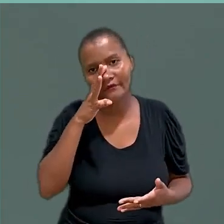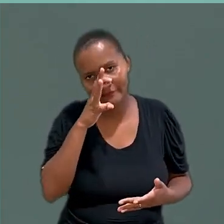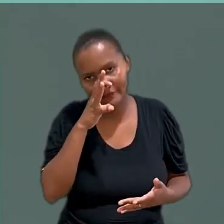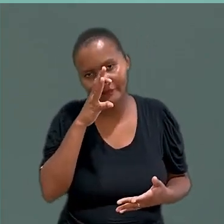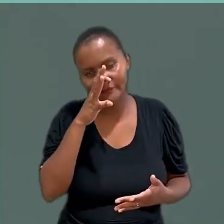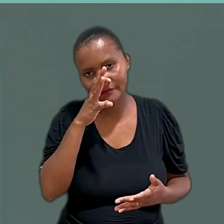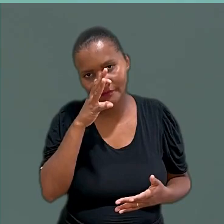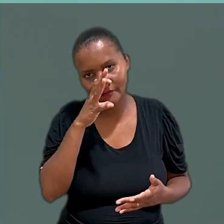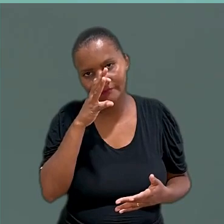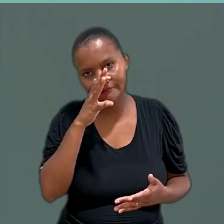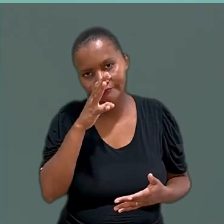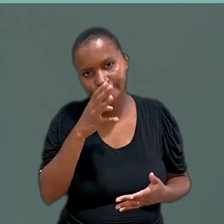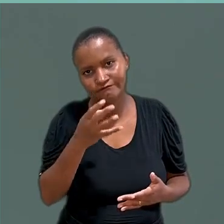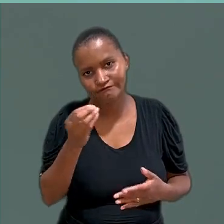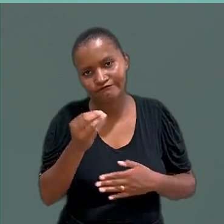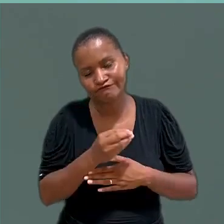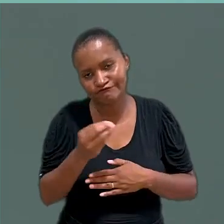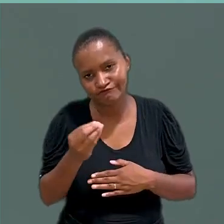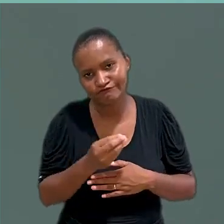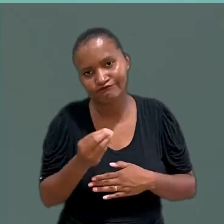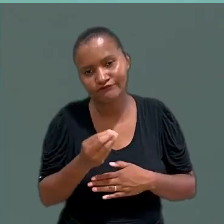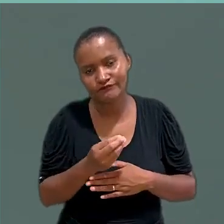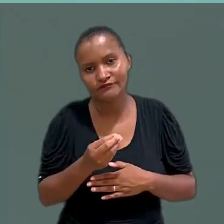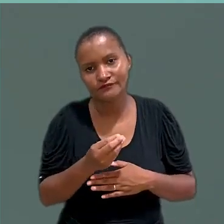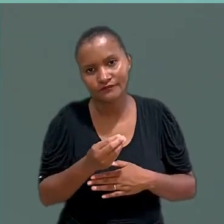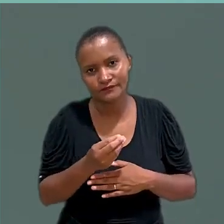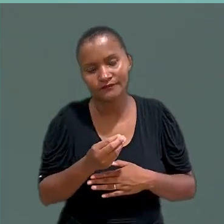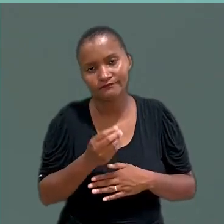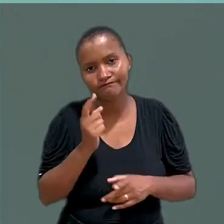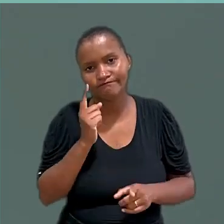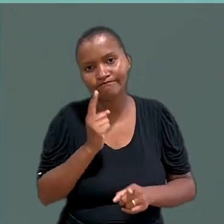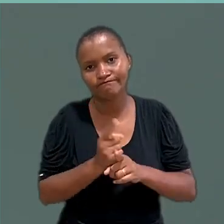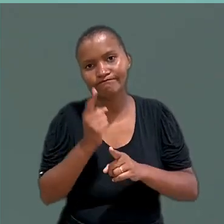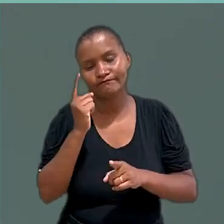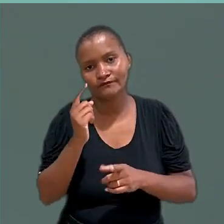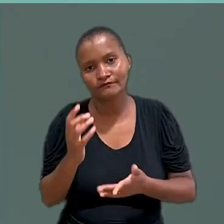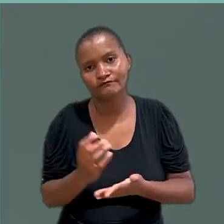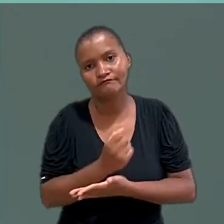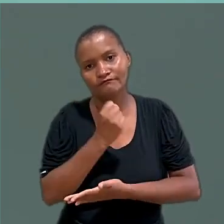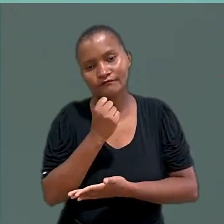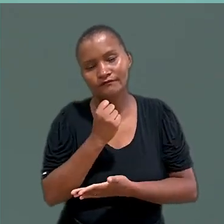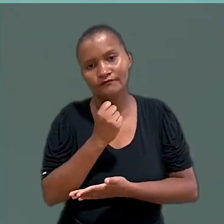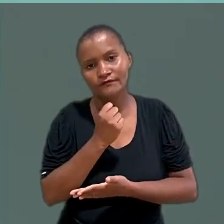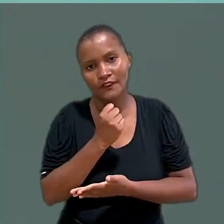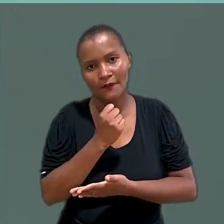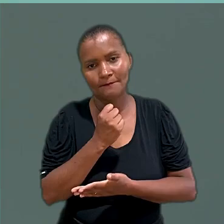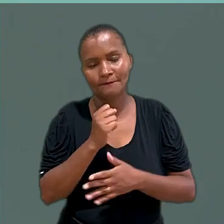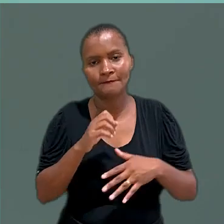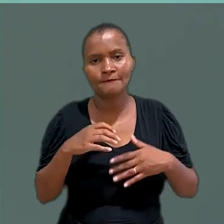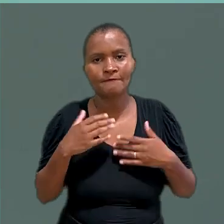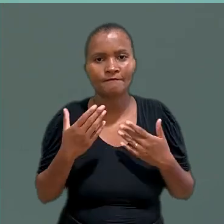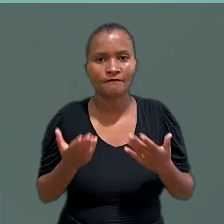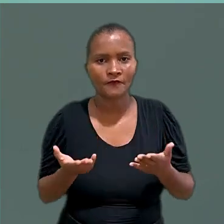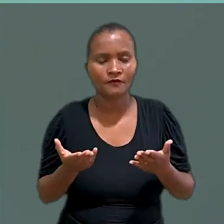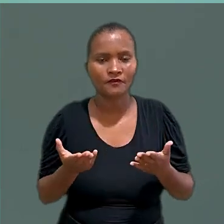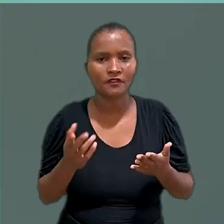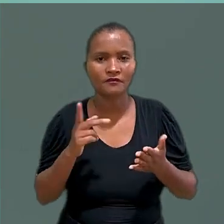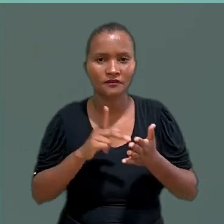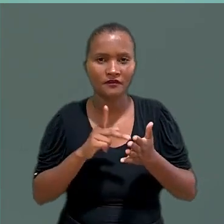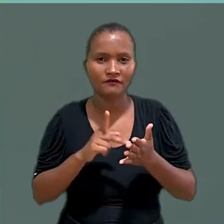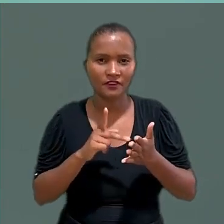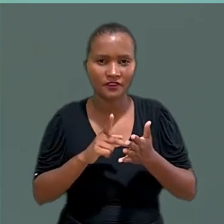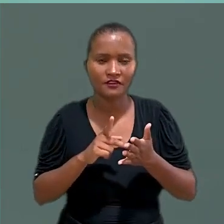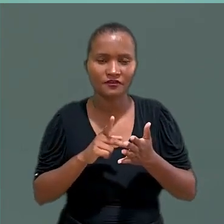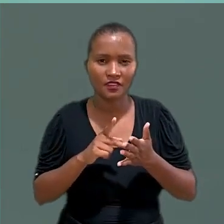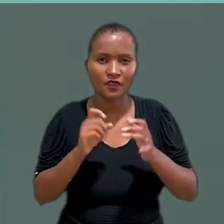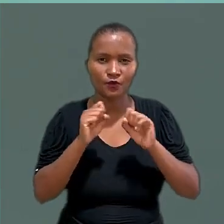a essa mesma condição de vulnerabilidade em que ela foi flagrada, ela foi resgatada. Então, na